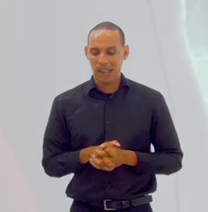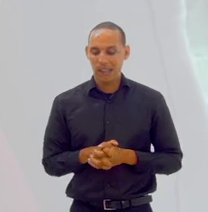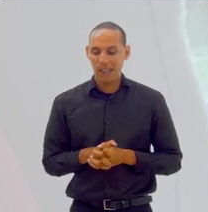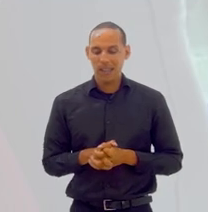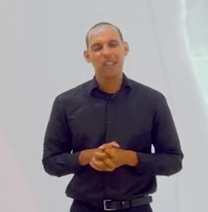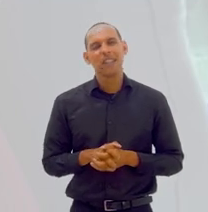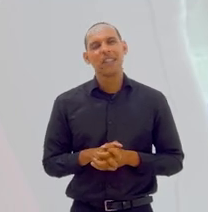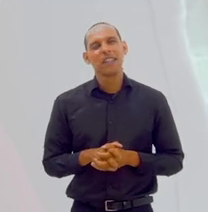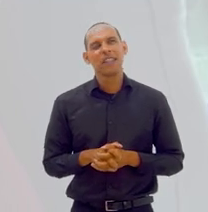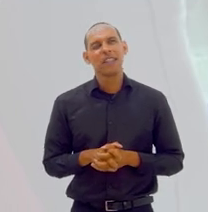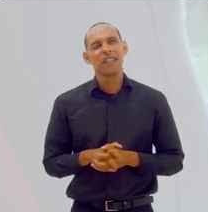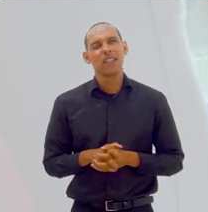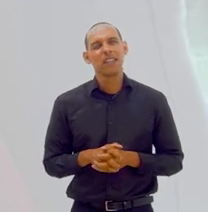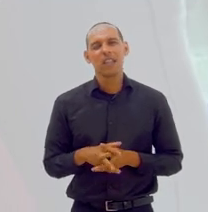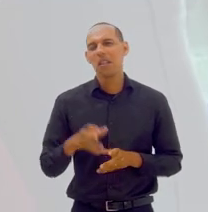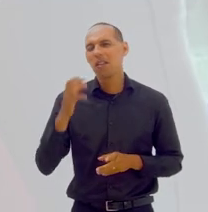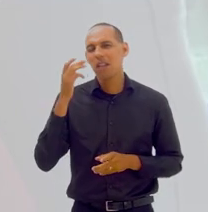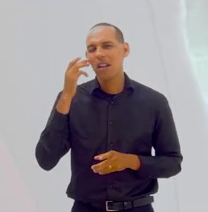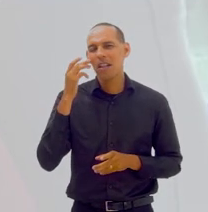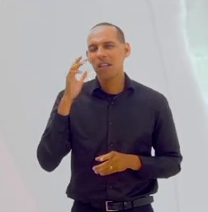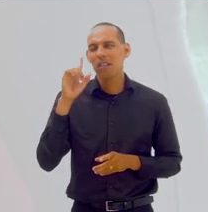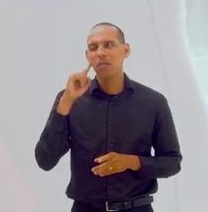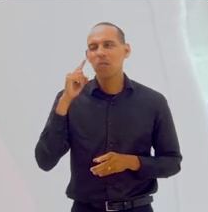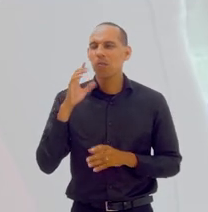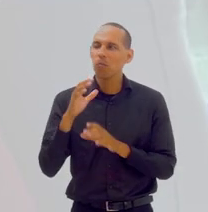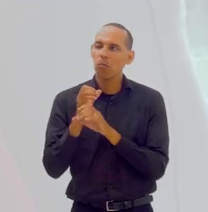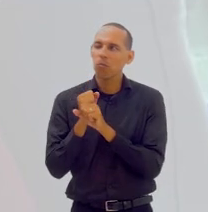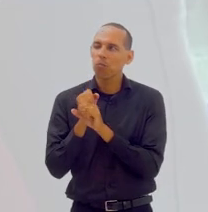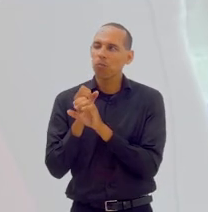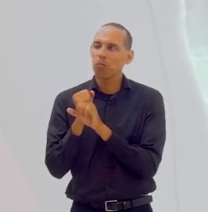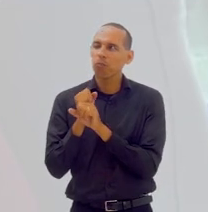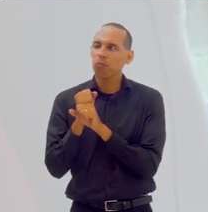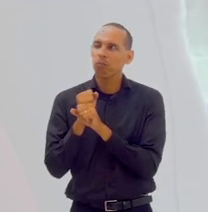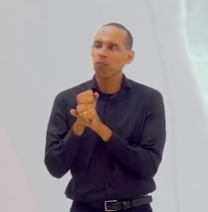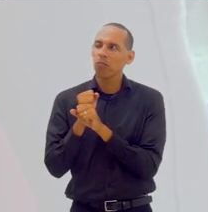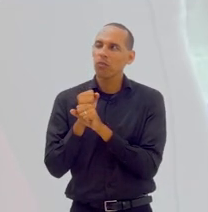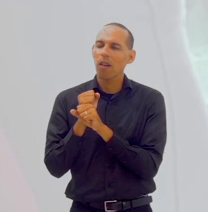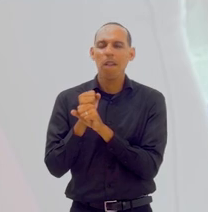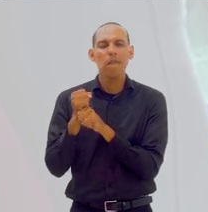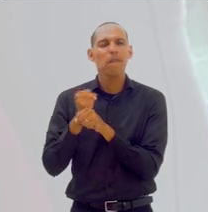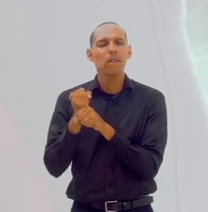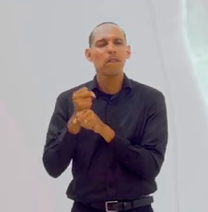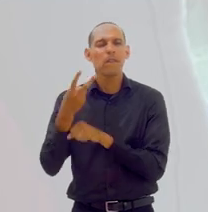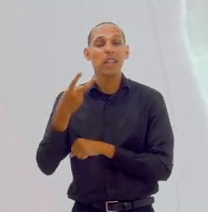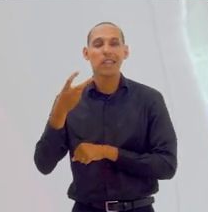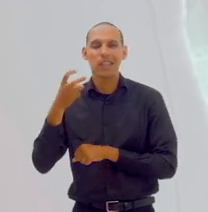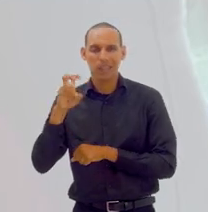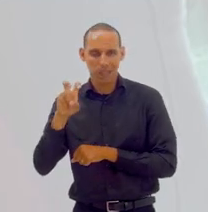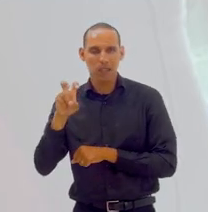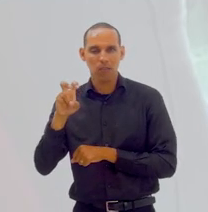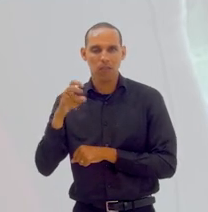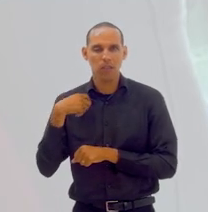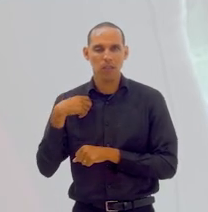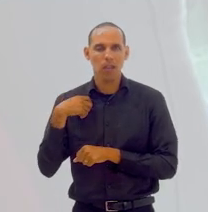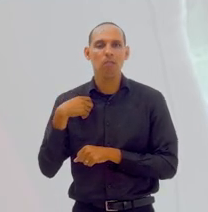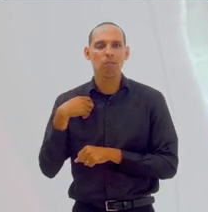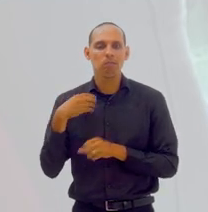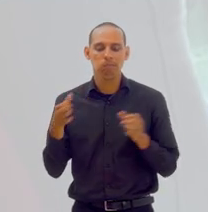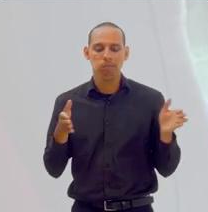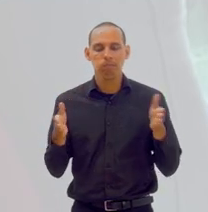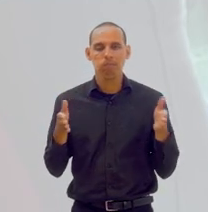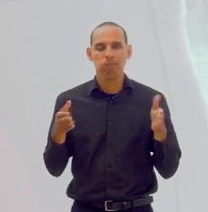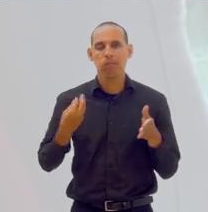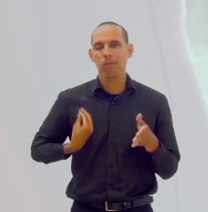são exatamente, eu estou até fazendo cálculo aqui. São 25 anos que eu passei, foram 25